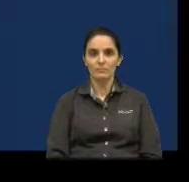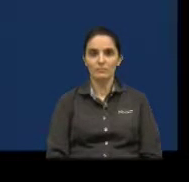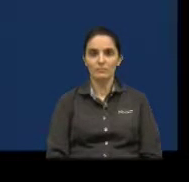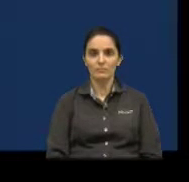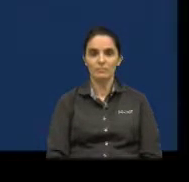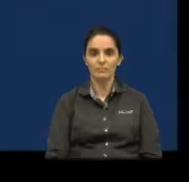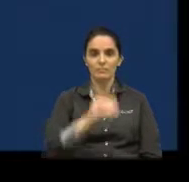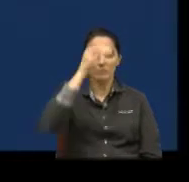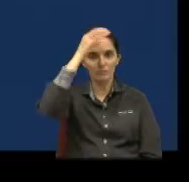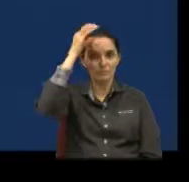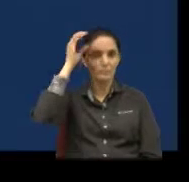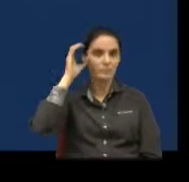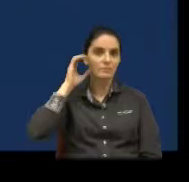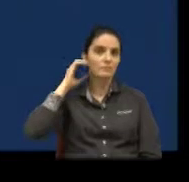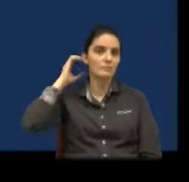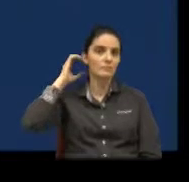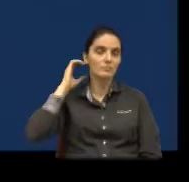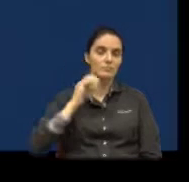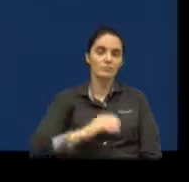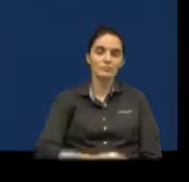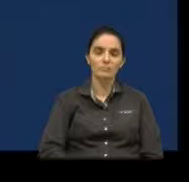Carolina Pontes.